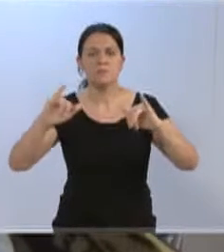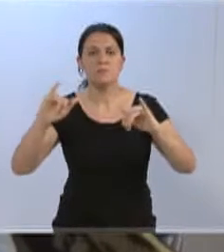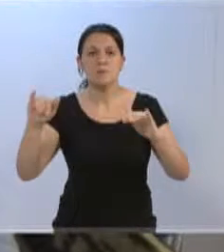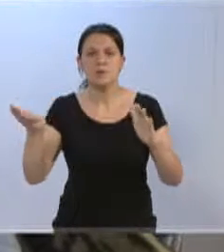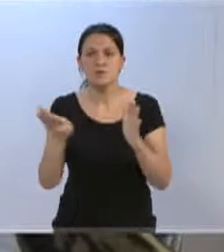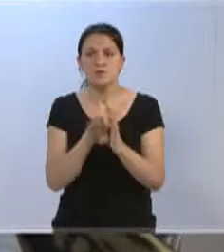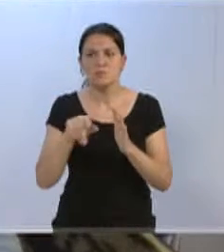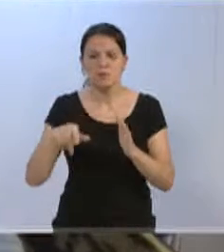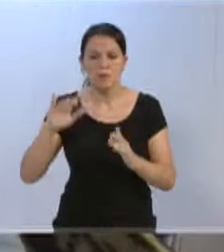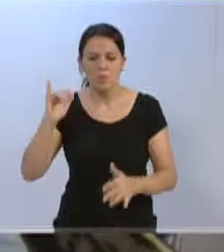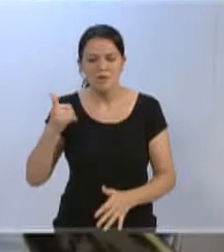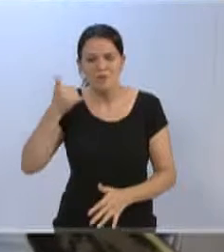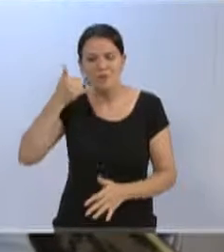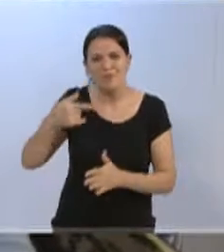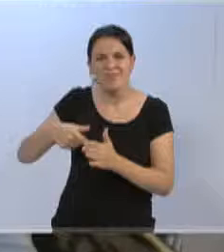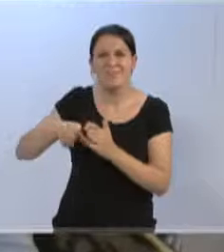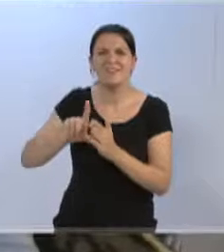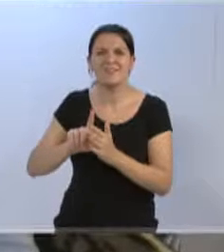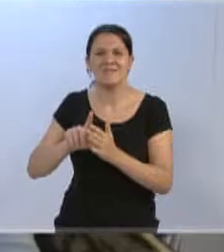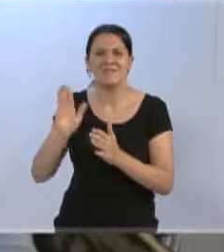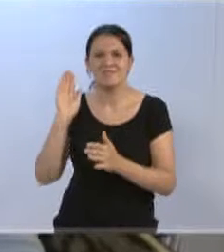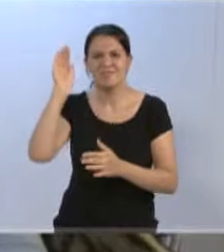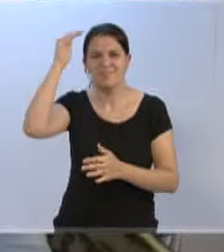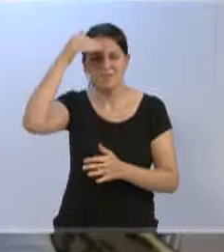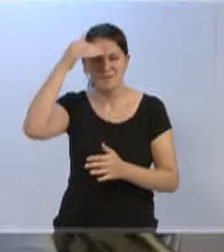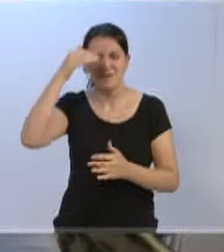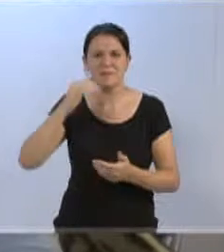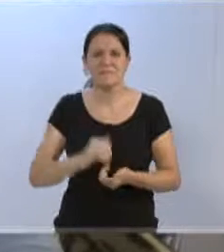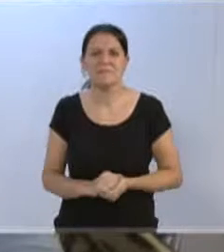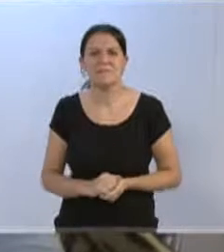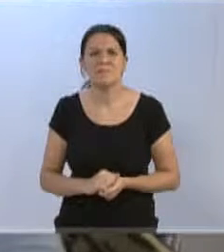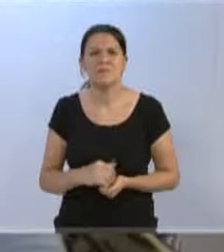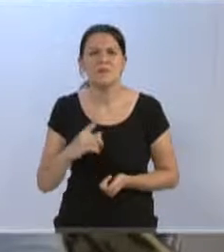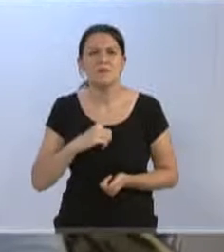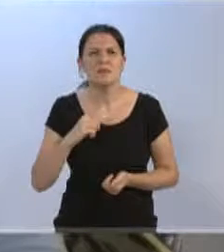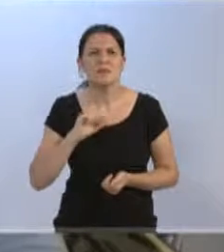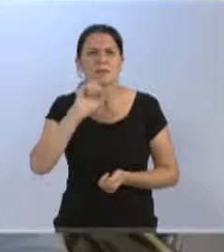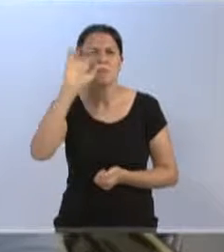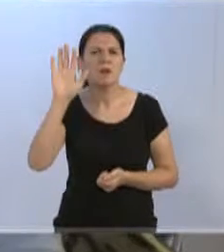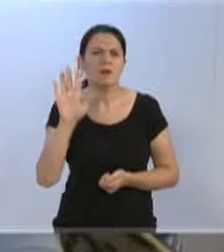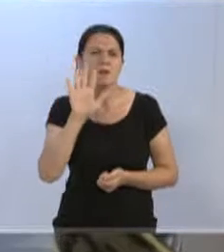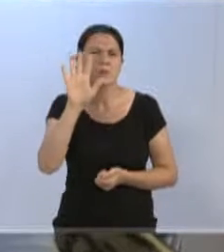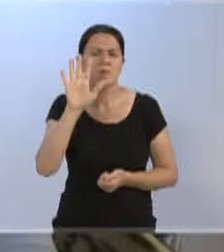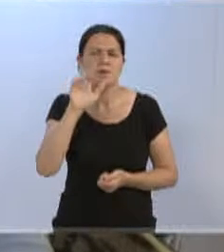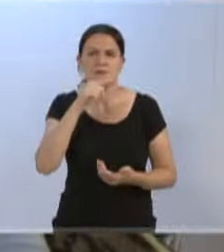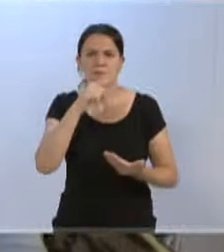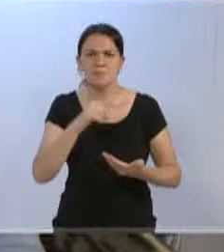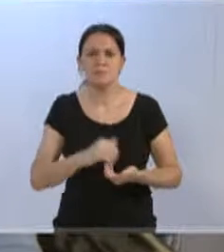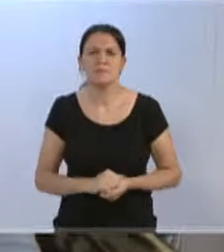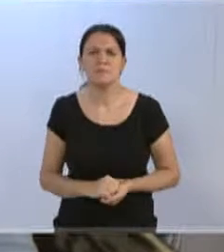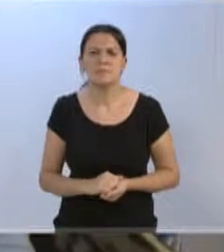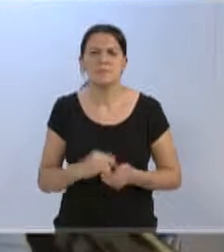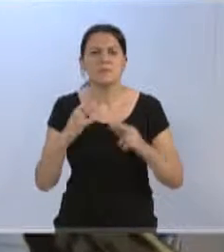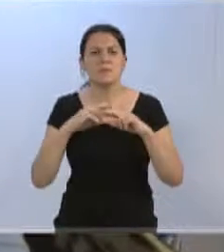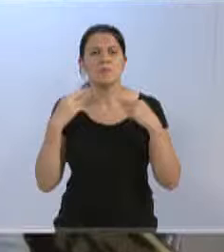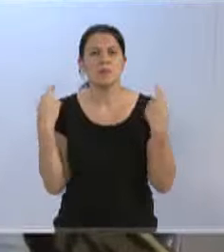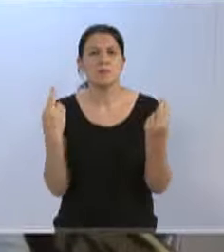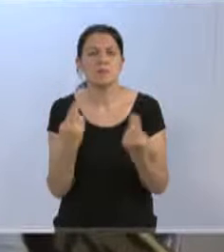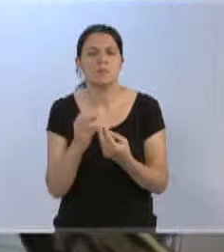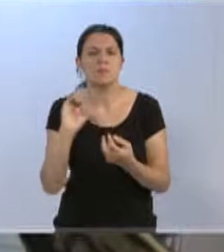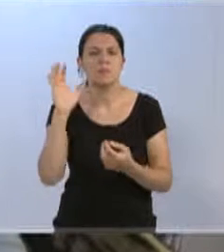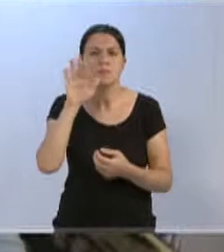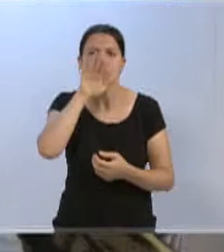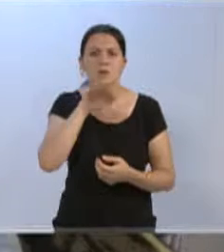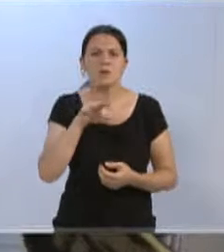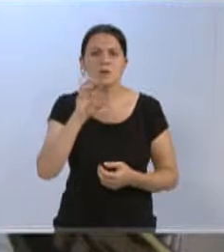chegar, estava até no telefone há pouco com o prefeito Mário Hildebrand. Tem até uma imagem ali, Ari, por favor, de uma reunião que aconteceu essa tarde ali na